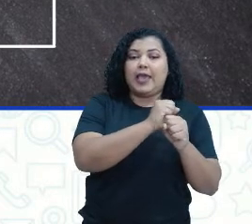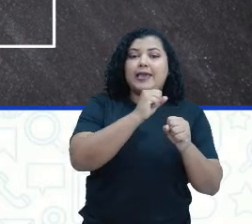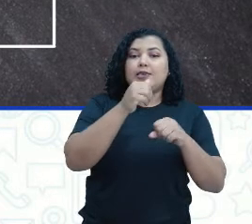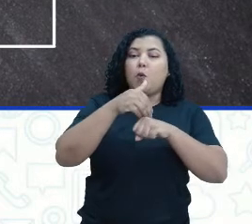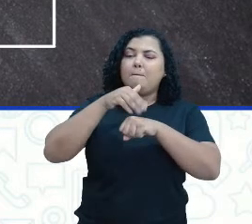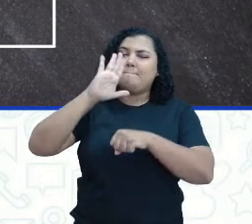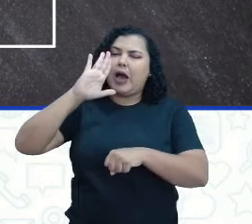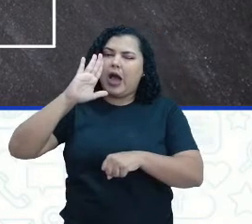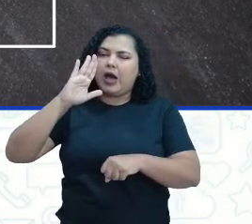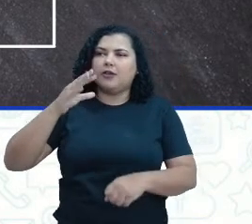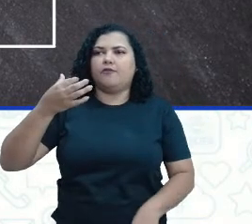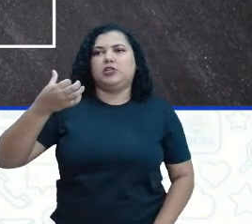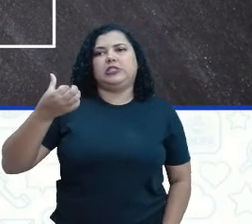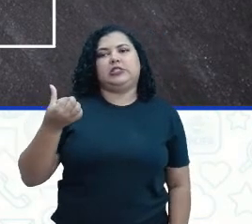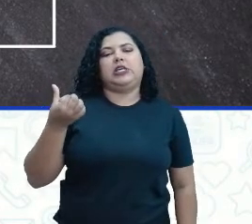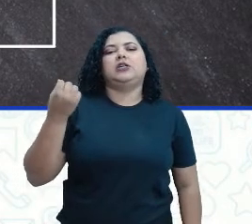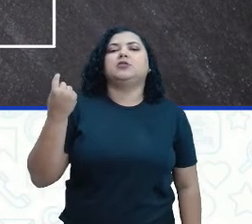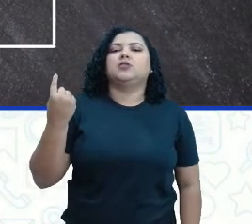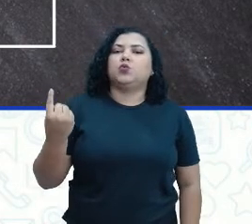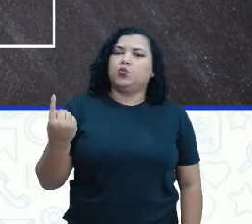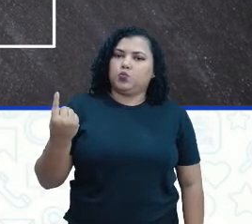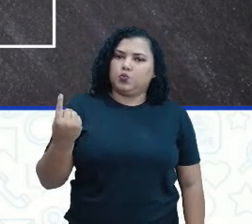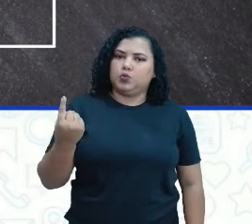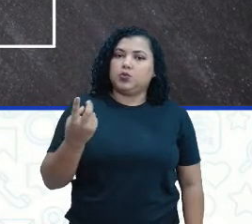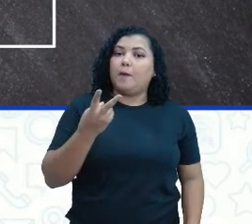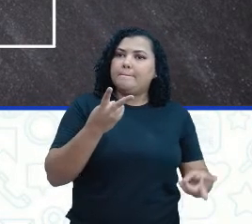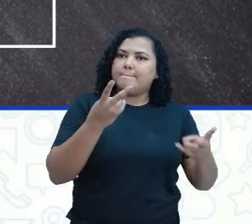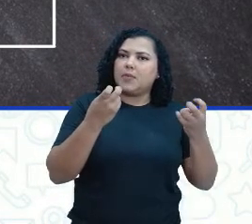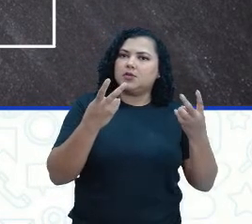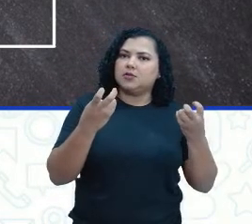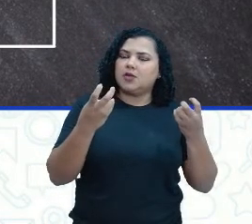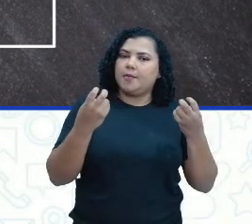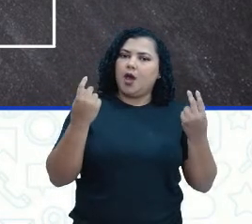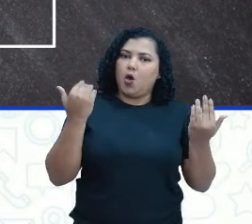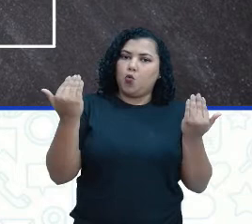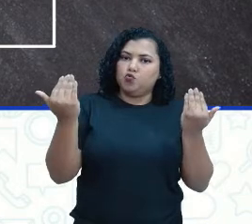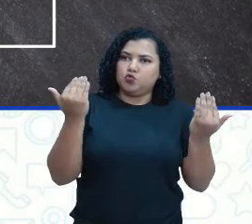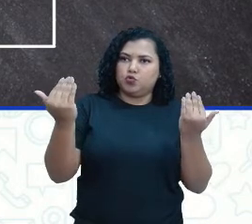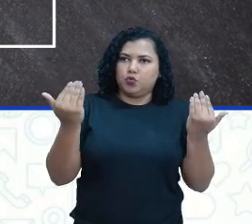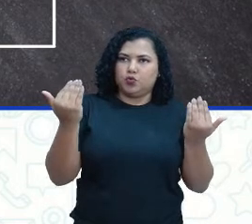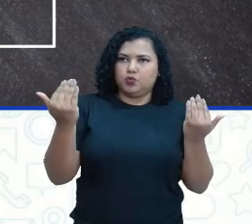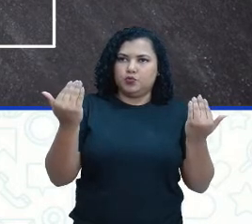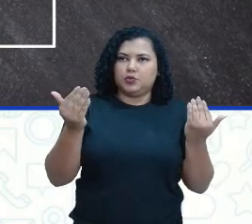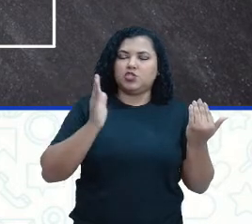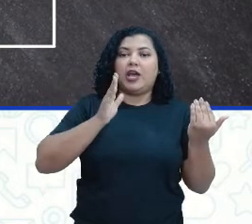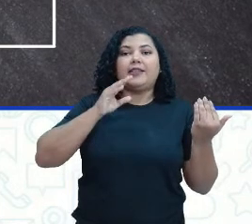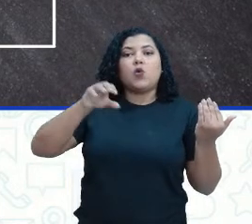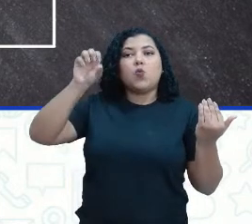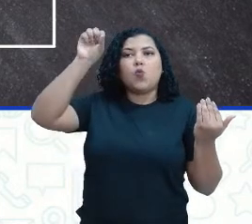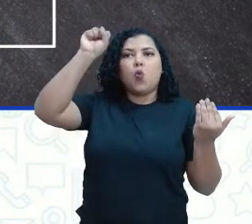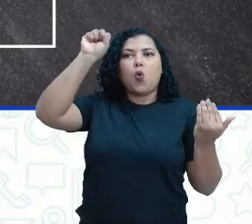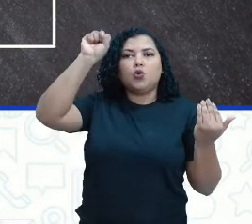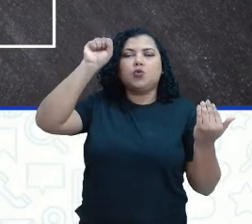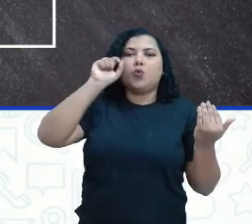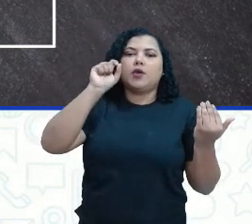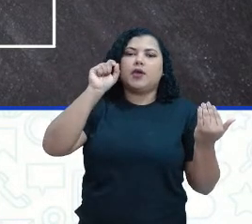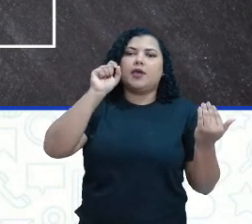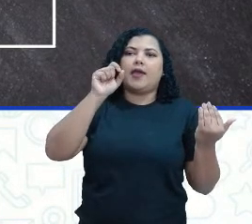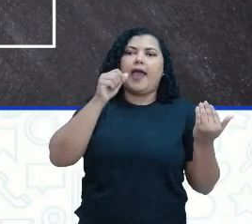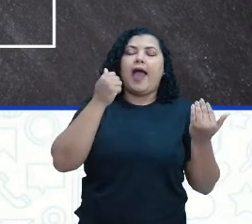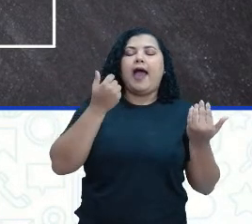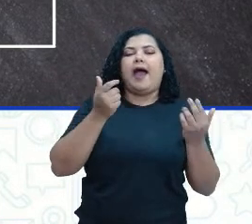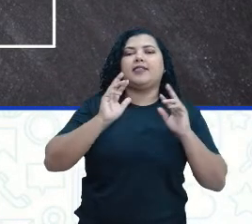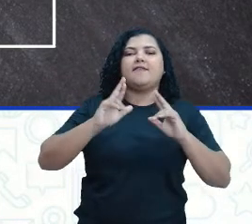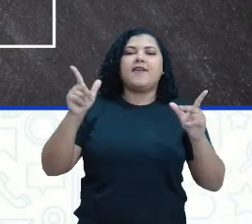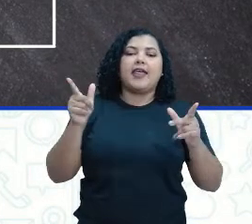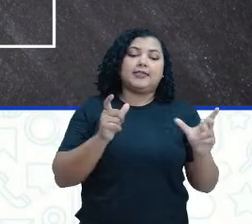foi a maior pontuação. Então, perceba aí que a gente já tem ali o valor 8 como sendo a amplitude, ou seja, a